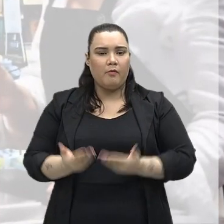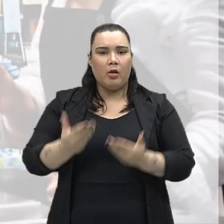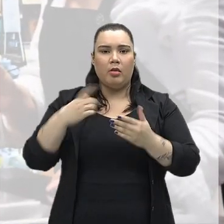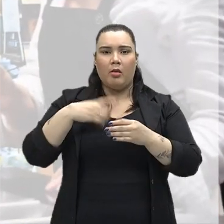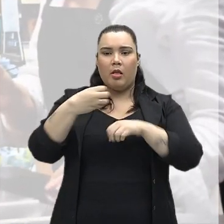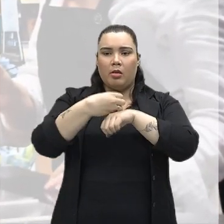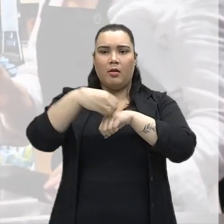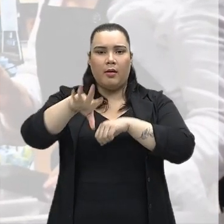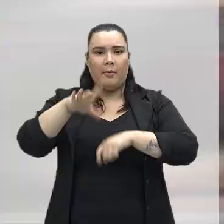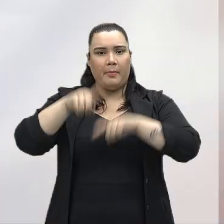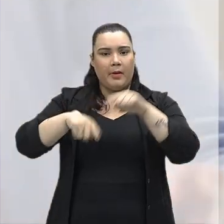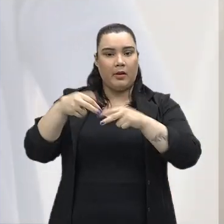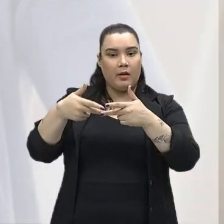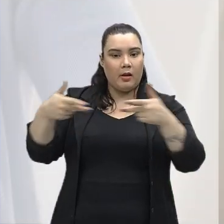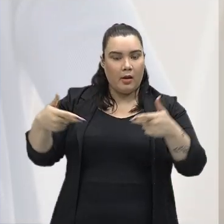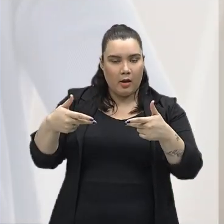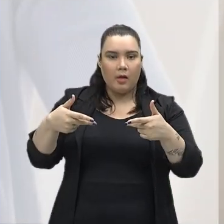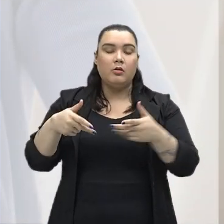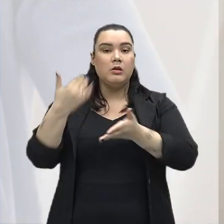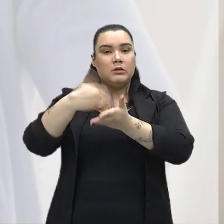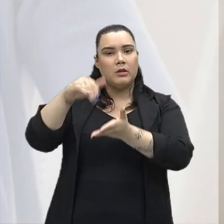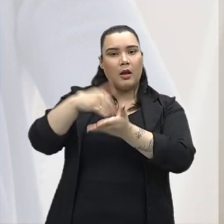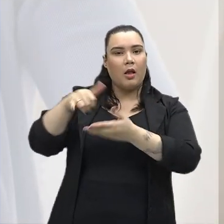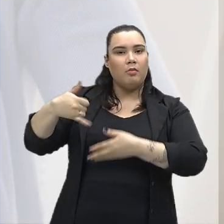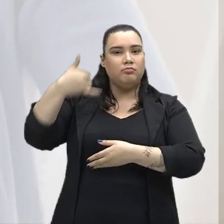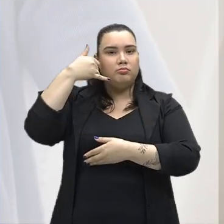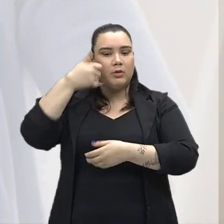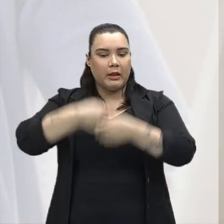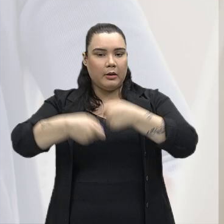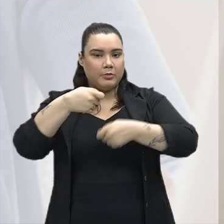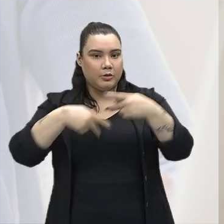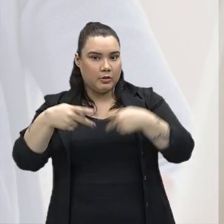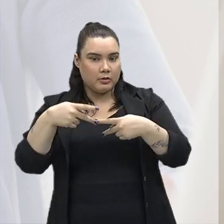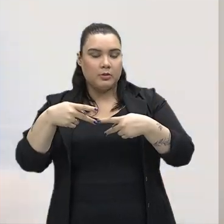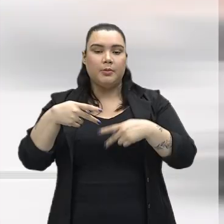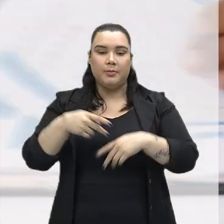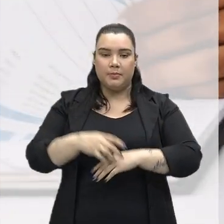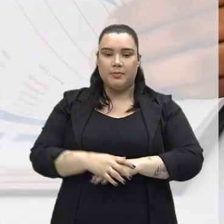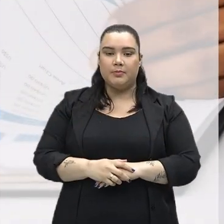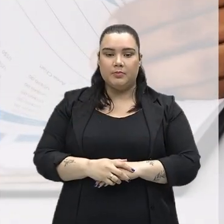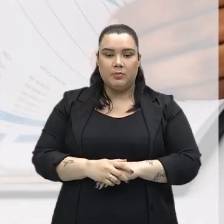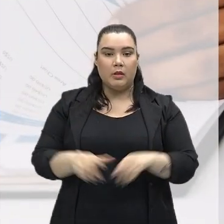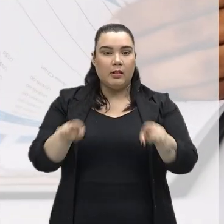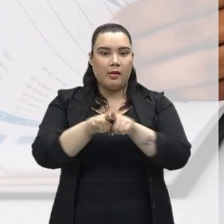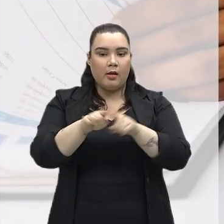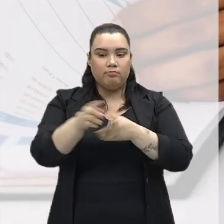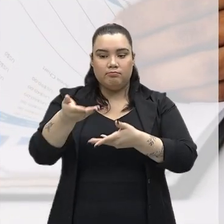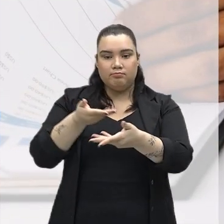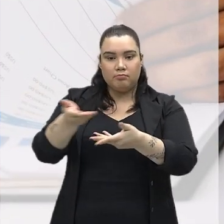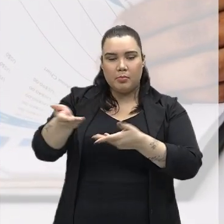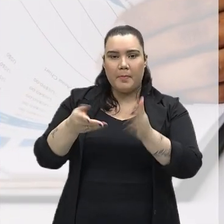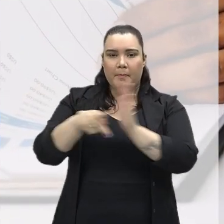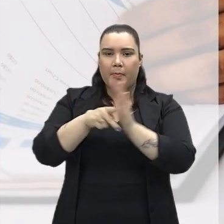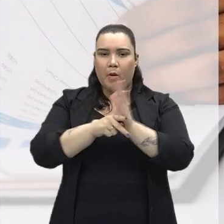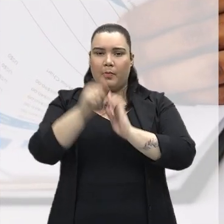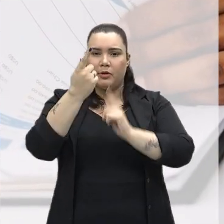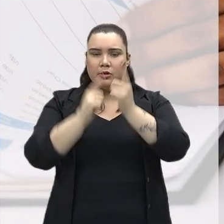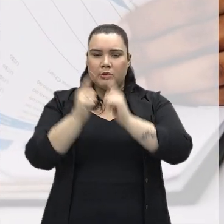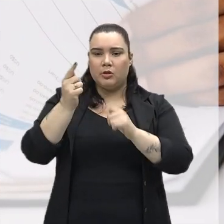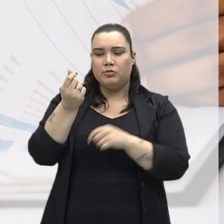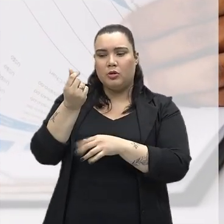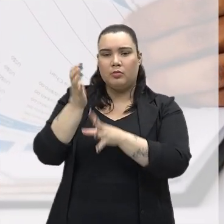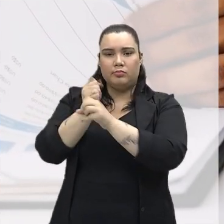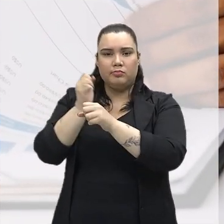caixas e cobradores, secretários administrativos e executivos, atendentes estatísticos, financeiros e